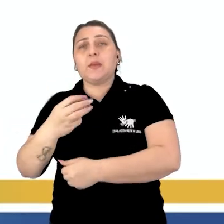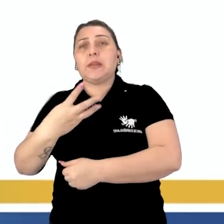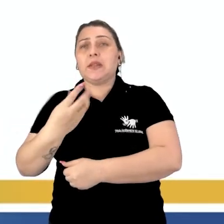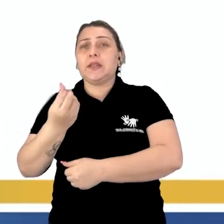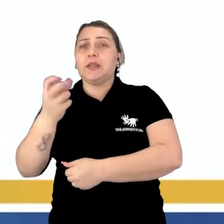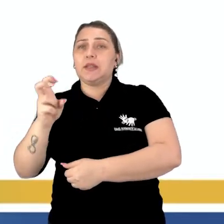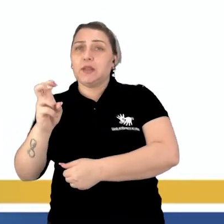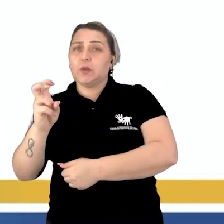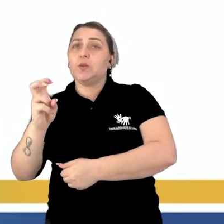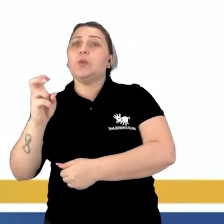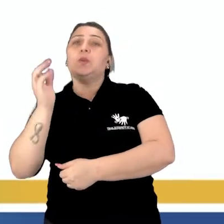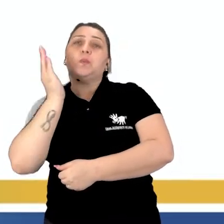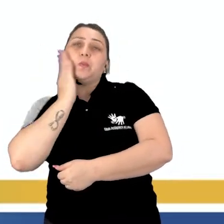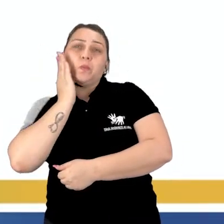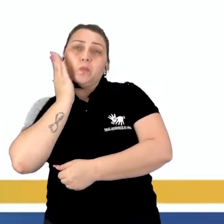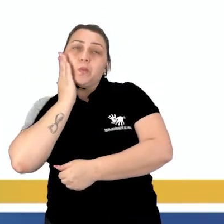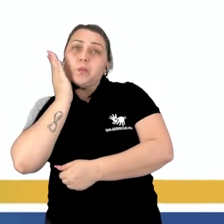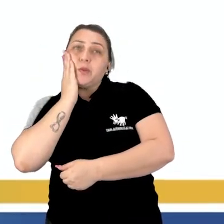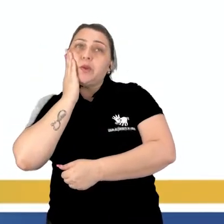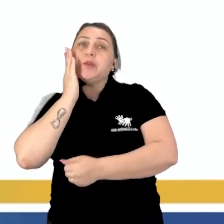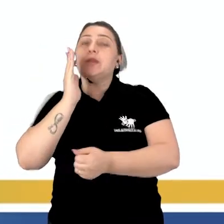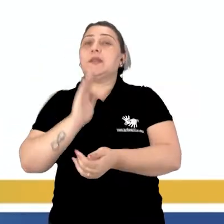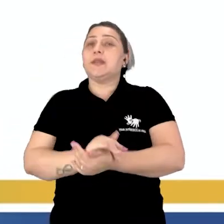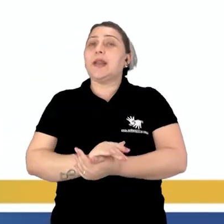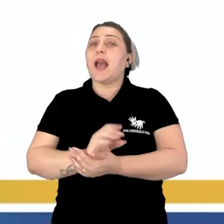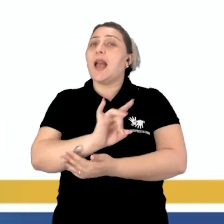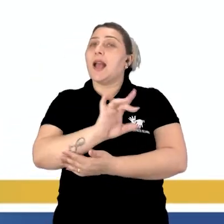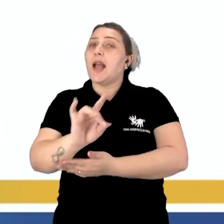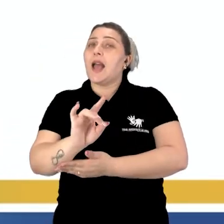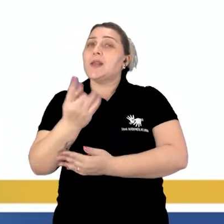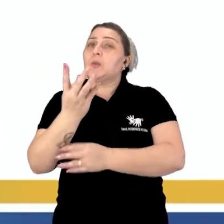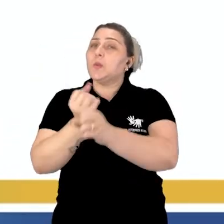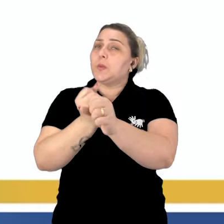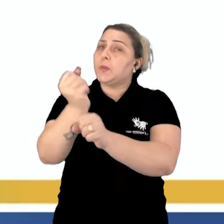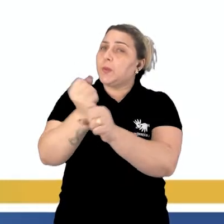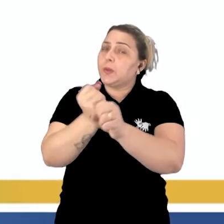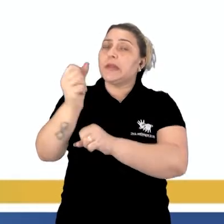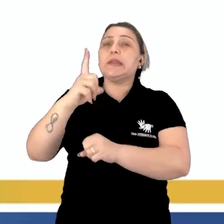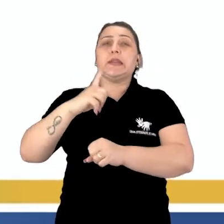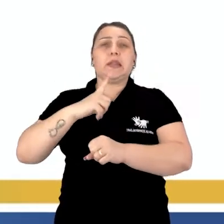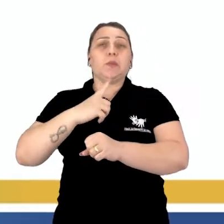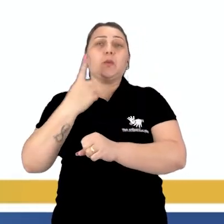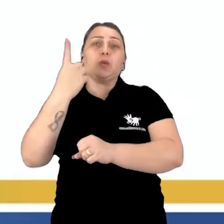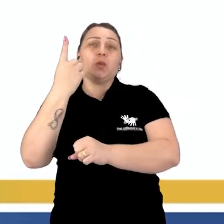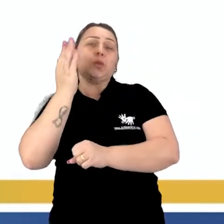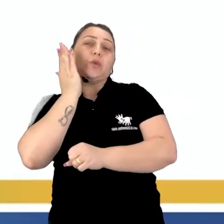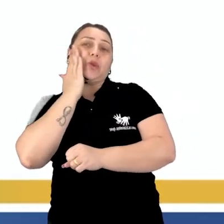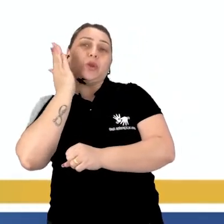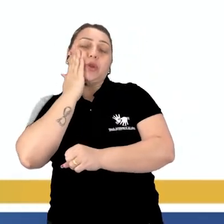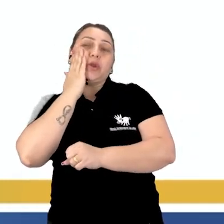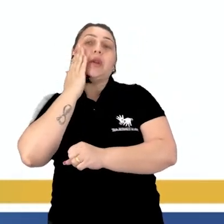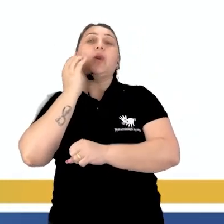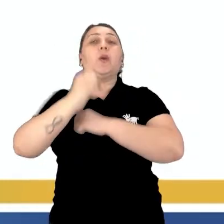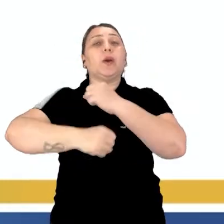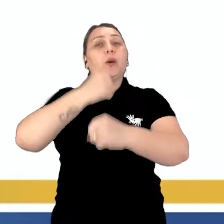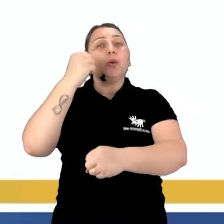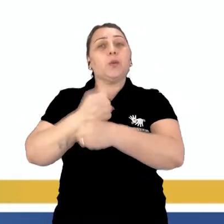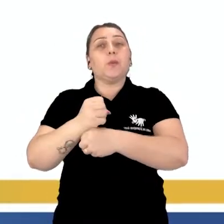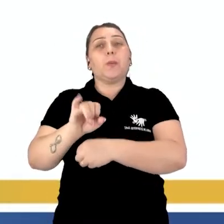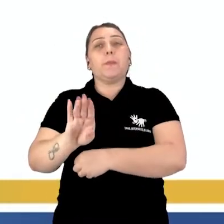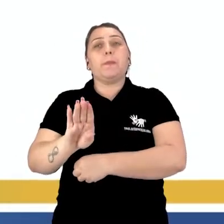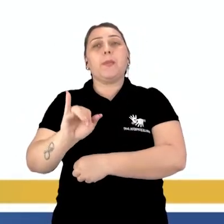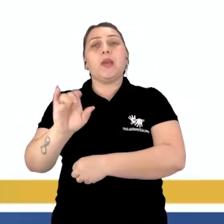de 365 dias, sendo que a cada 4 anos nós temos o acréscimo de um dia, que aí vai ser o que a gente chama de